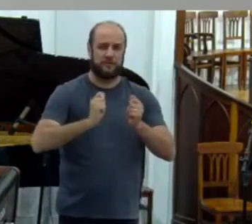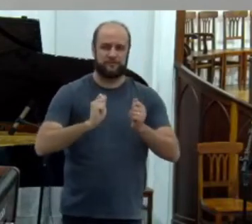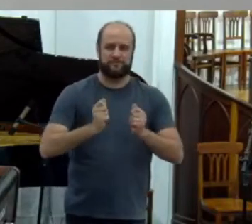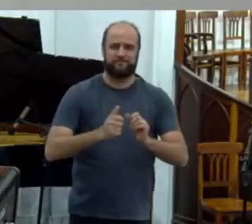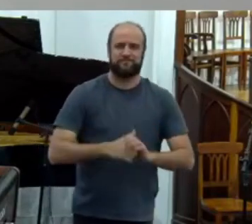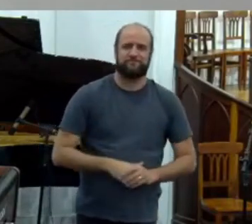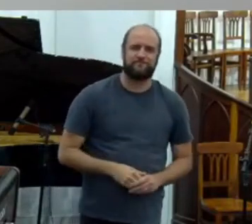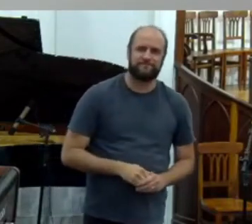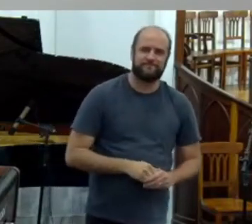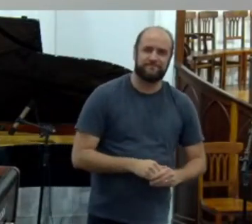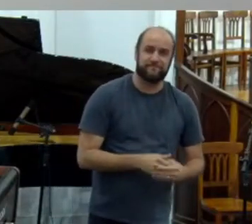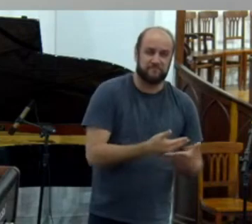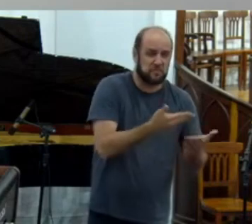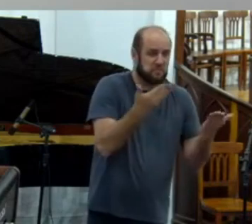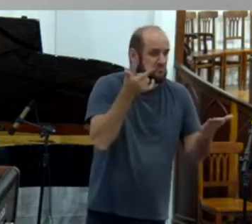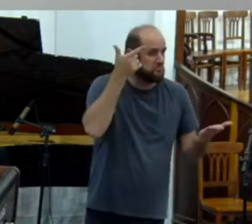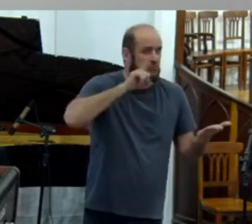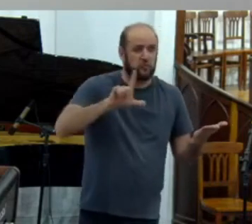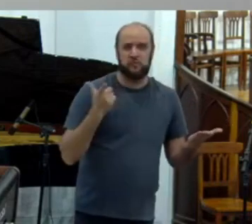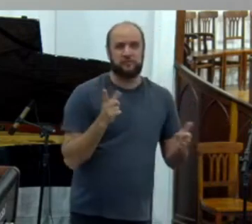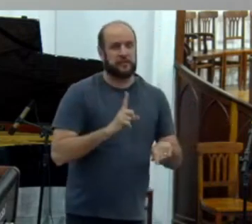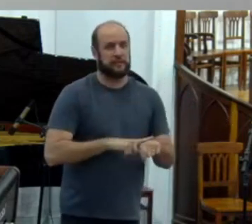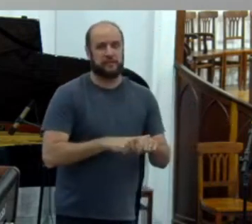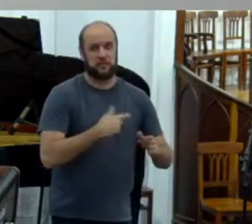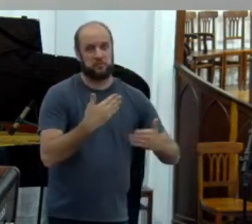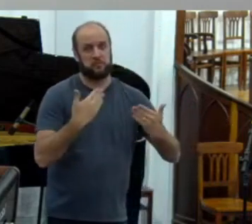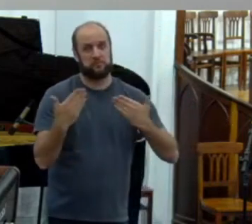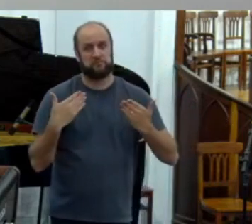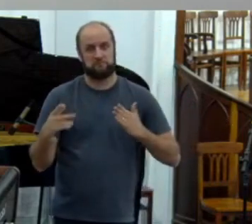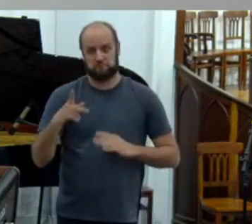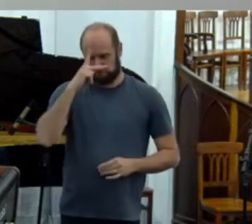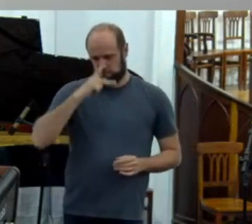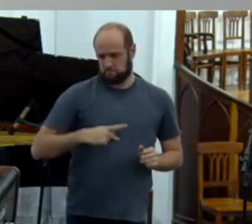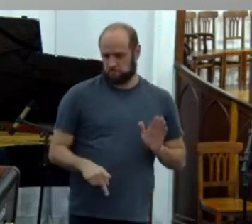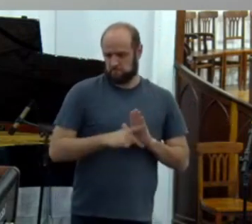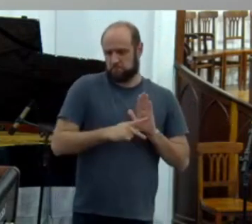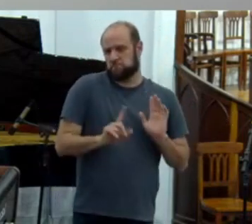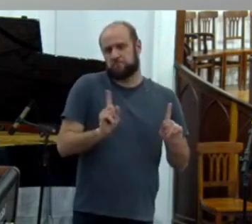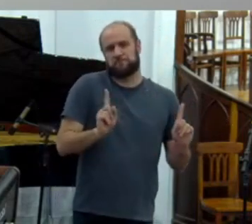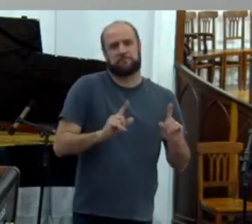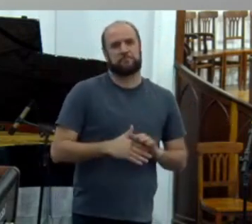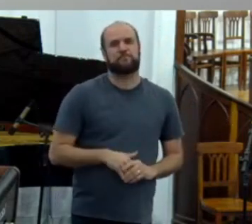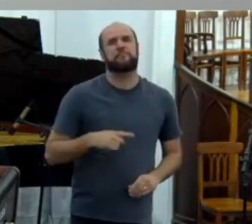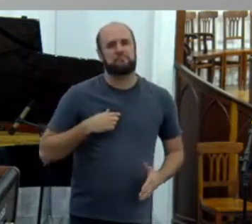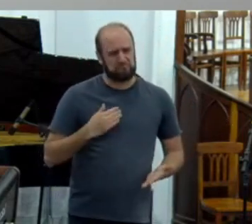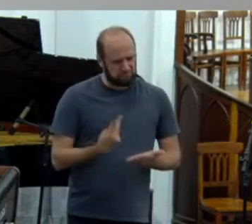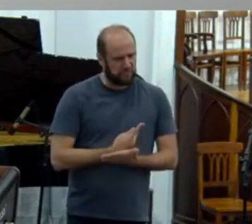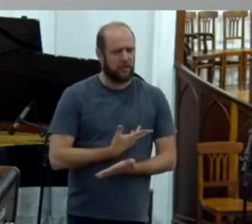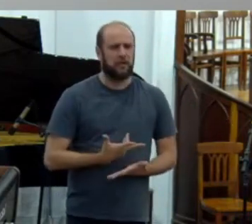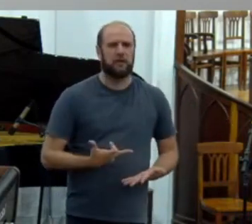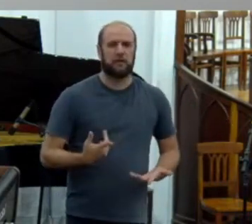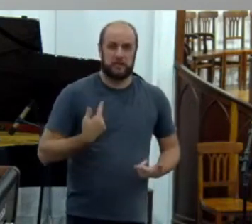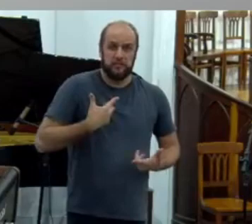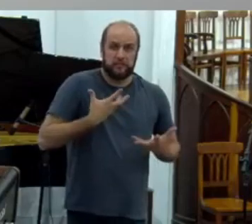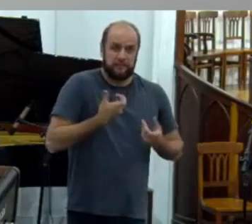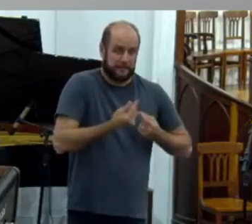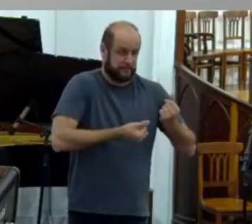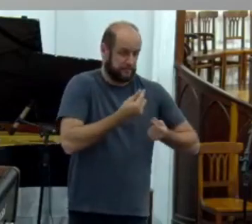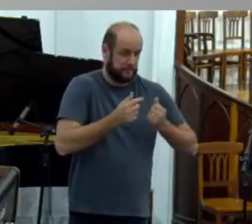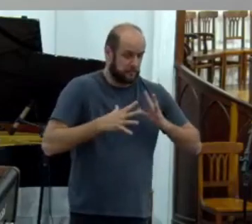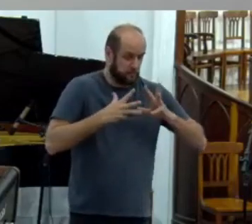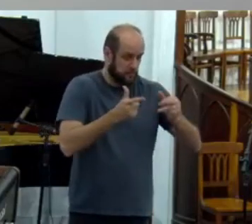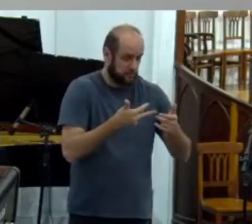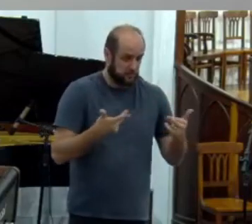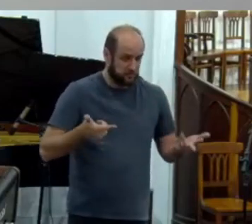irmãos, nós não conseguimos lidar com o tempo por nós mesmos. Nós vamos falhar se queremos administrar todas as